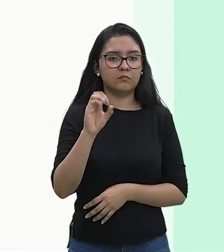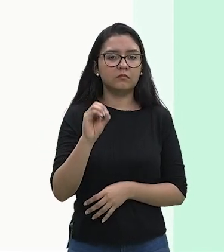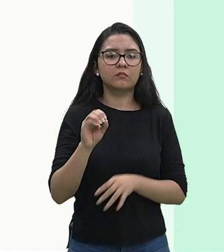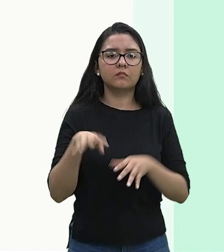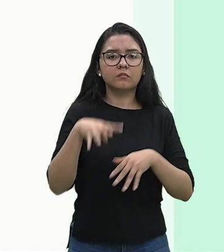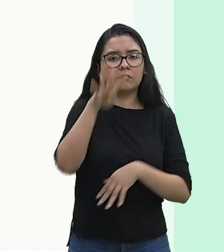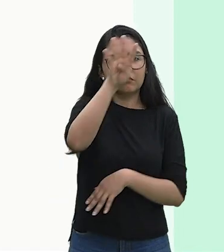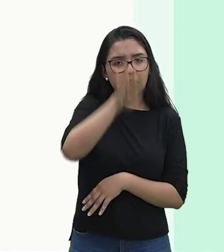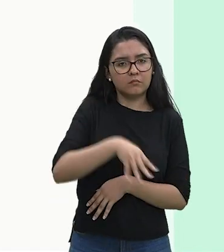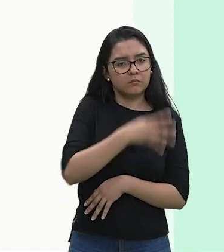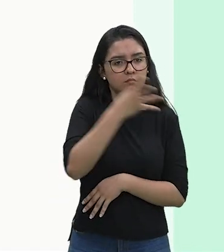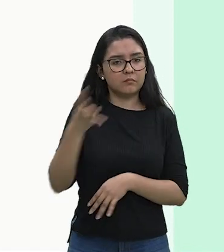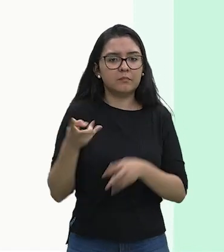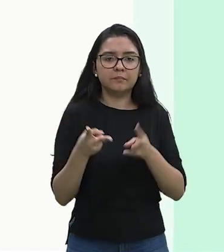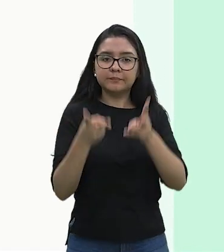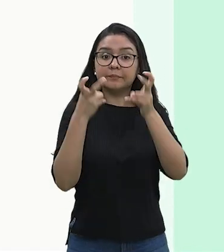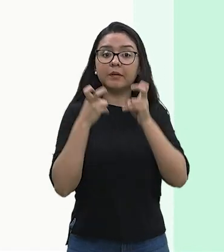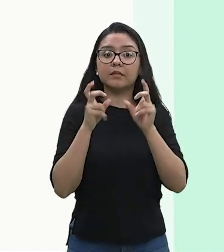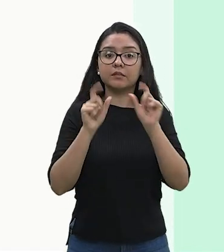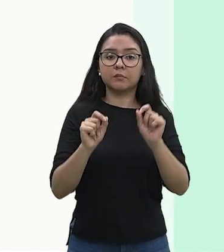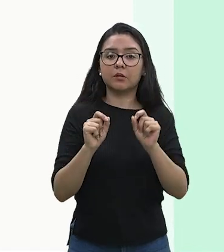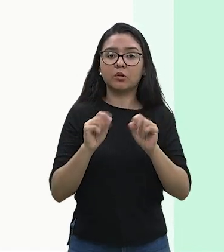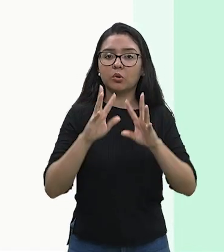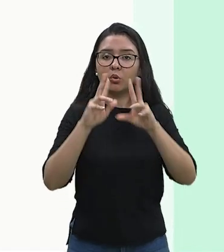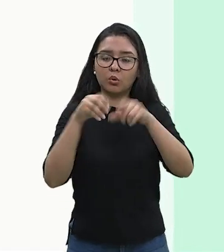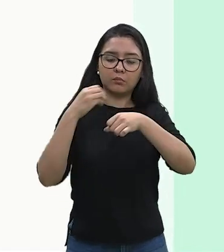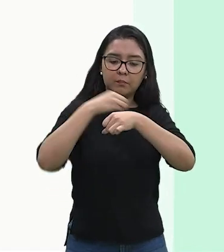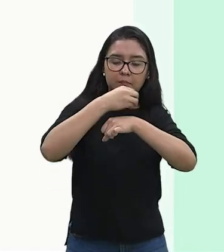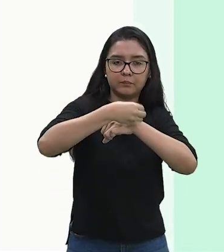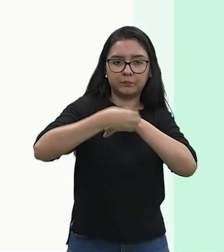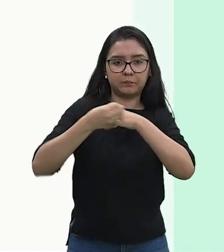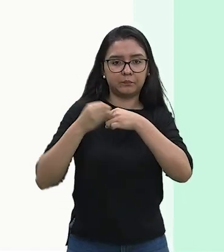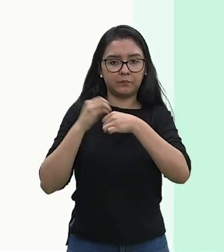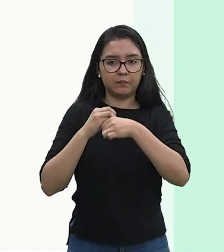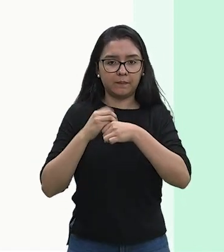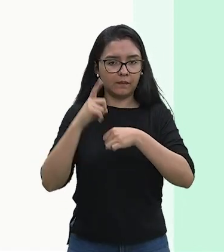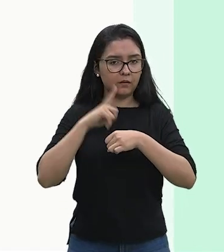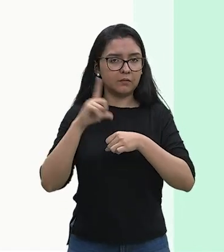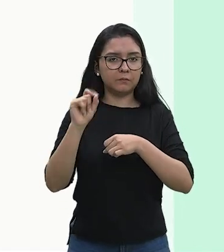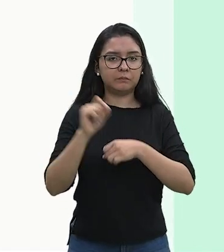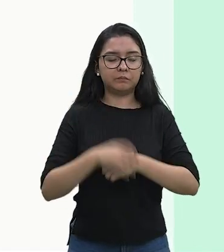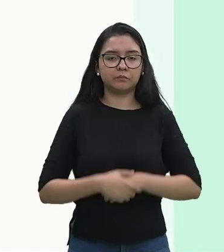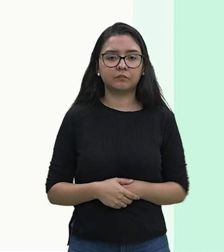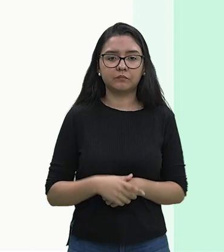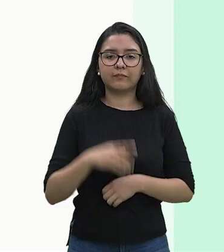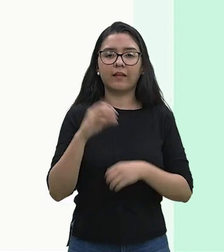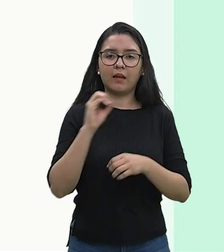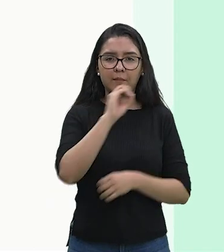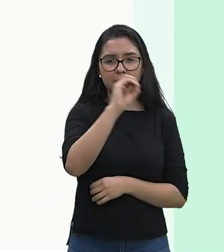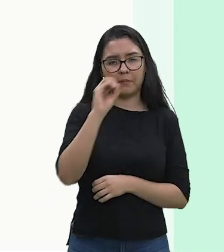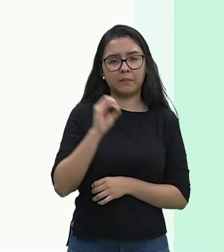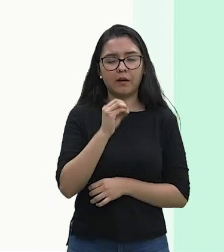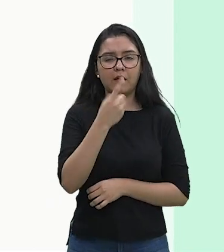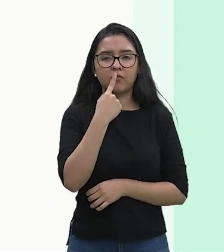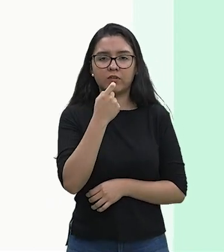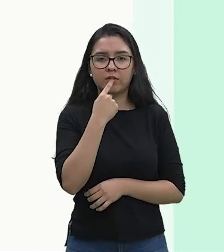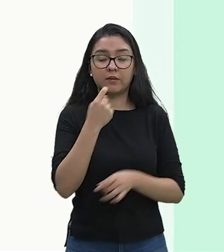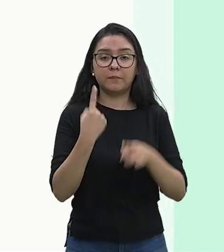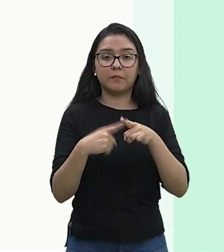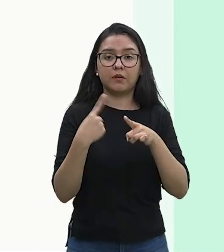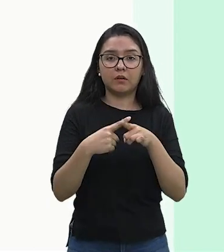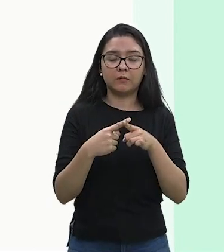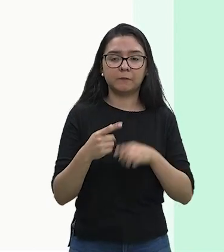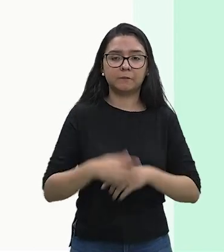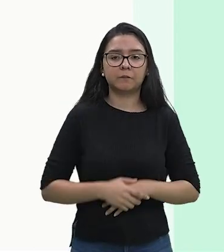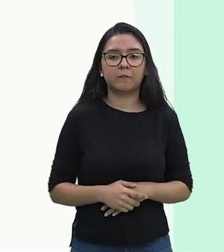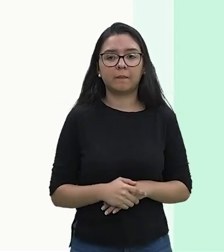células desses tecidos, elas são eucarióticas. E nós temos aí que são células animais, porque o nosso organismo